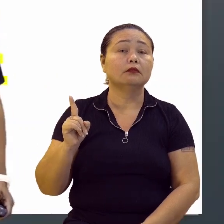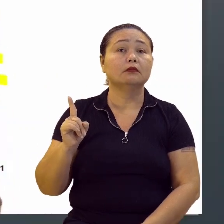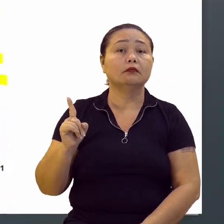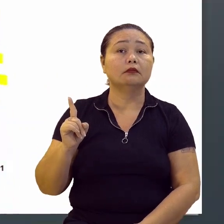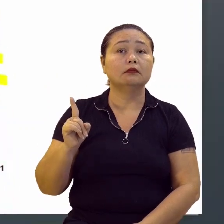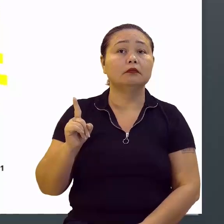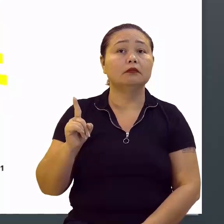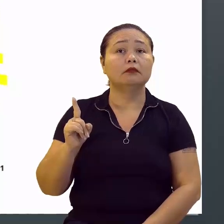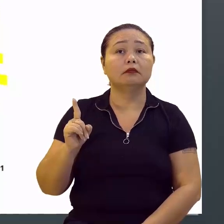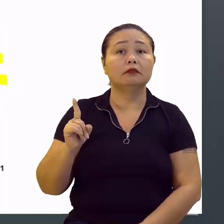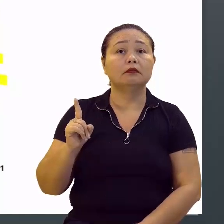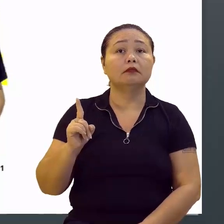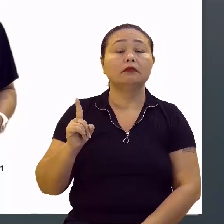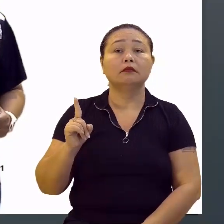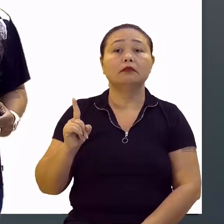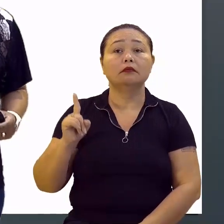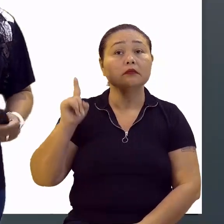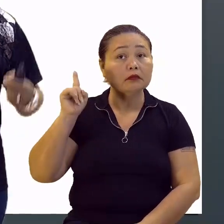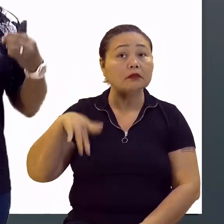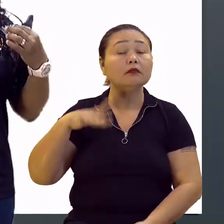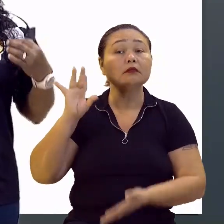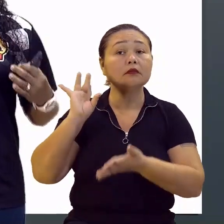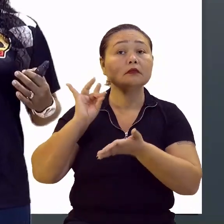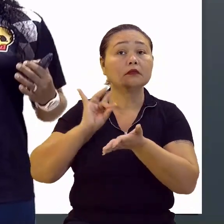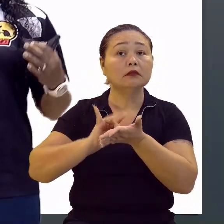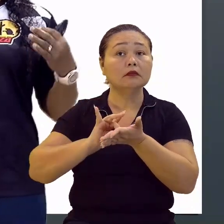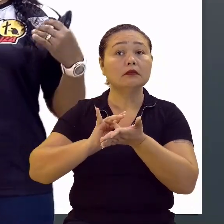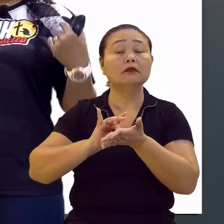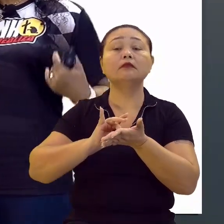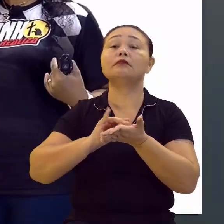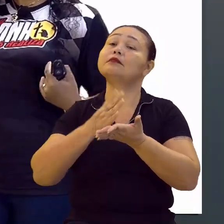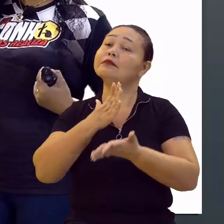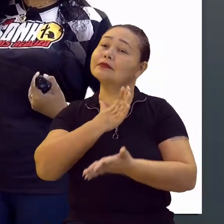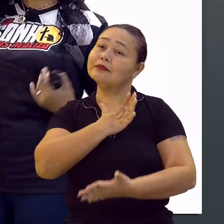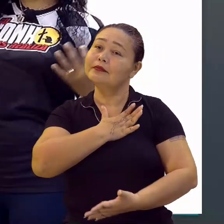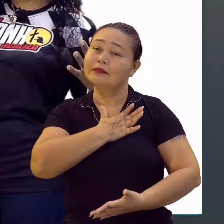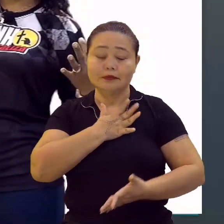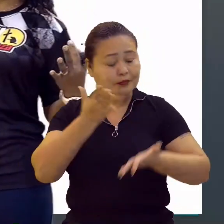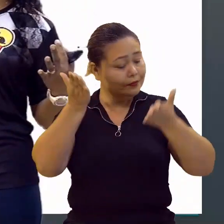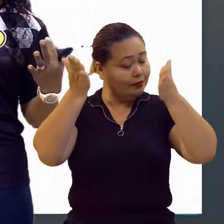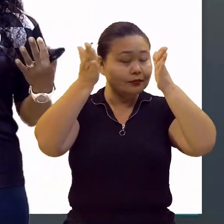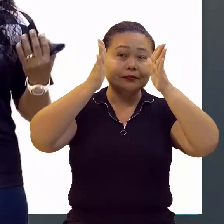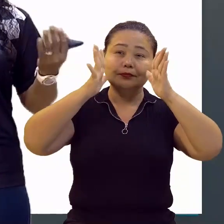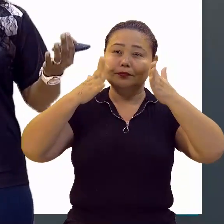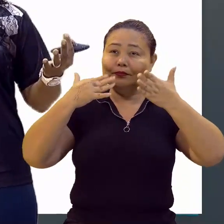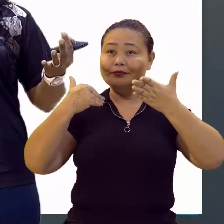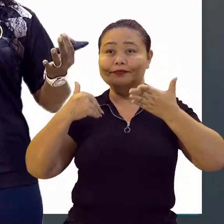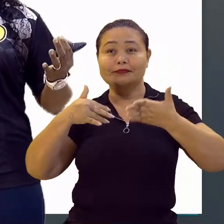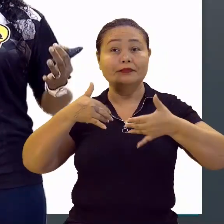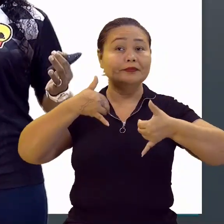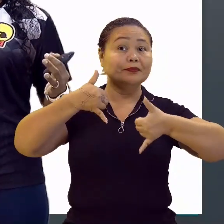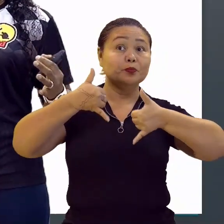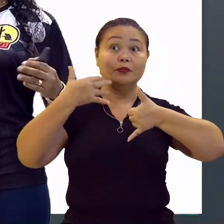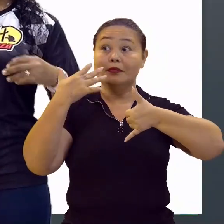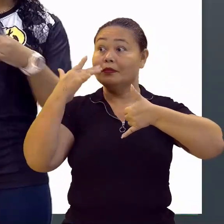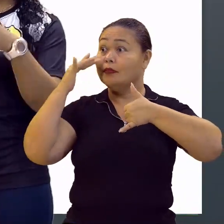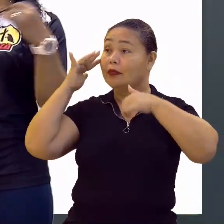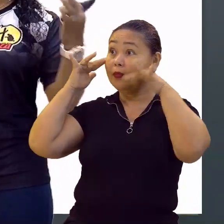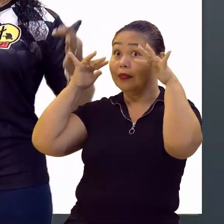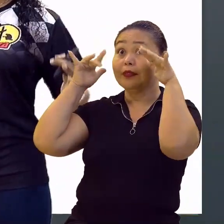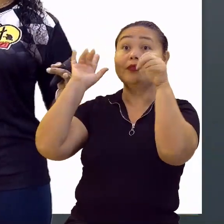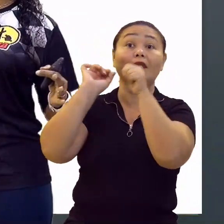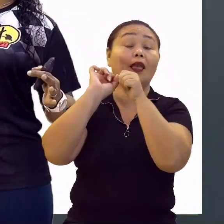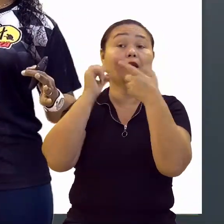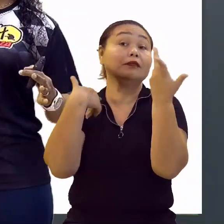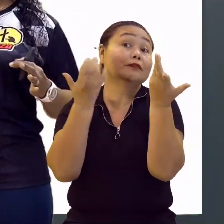aqui comigo um pouquinho. Isso é uma verdade. A gente gosta de ver um corpo bonito, elegante, né? Atraente, tal. Quem é que